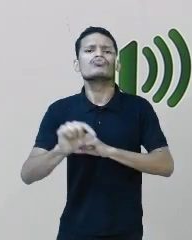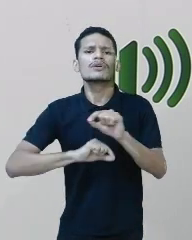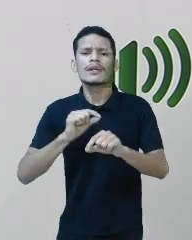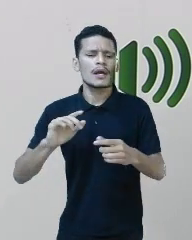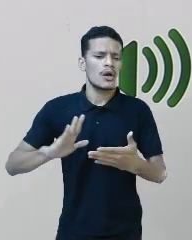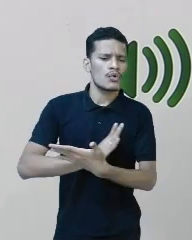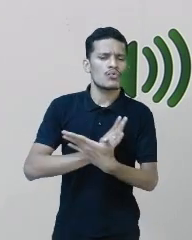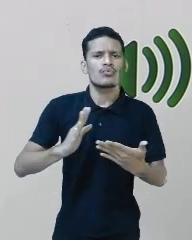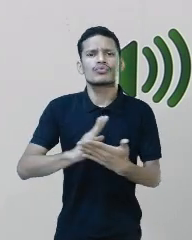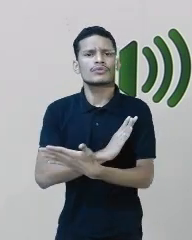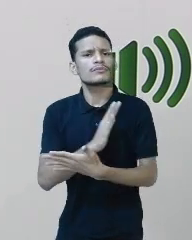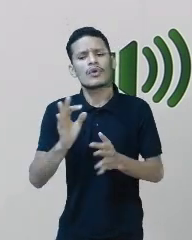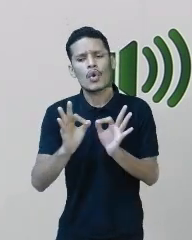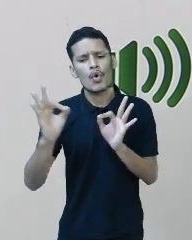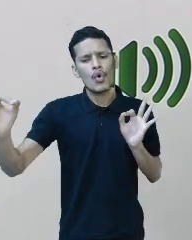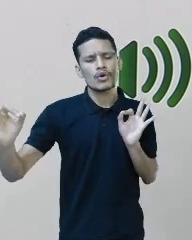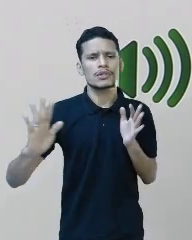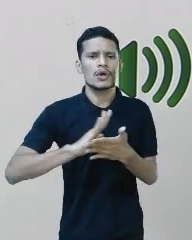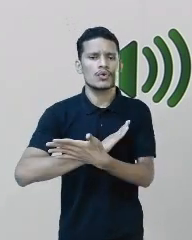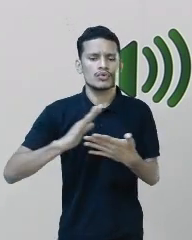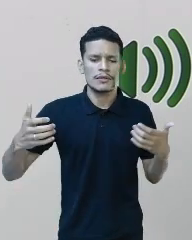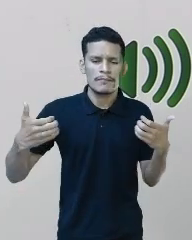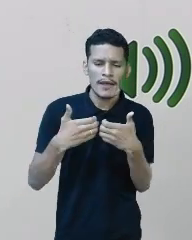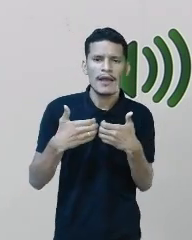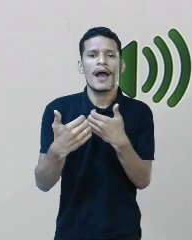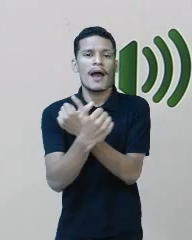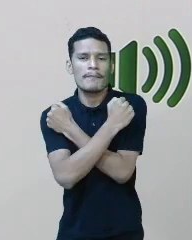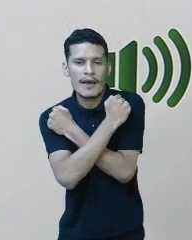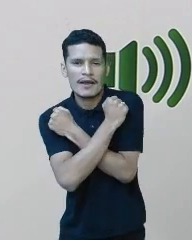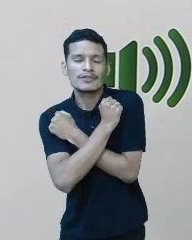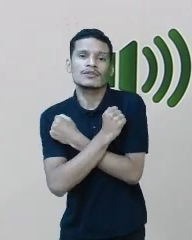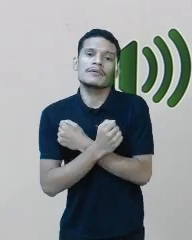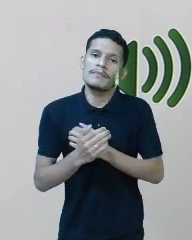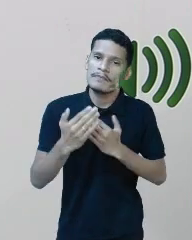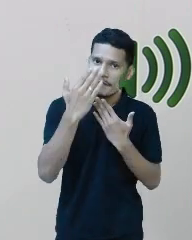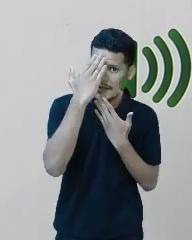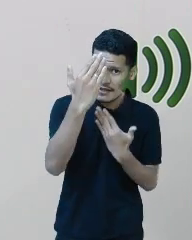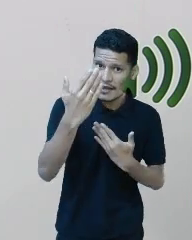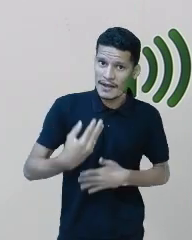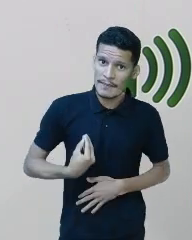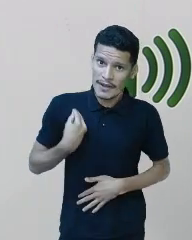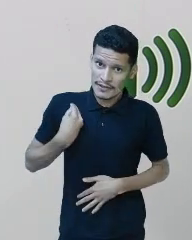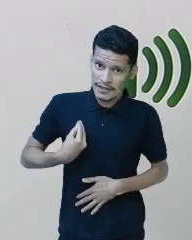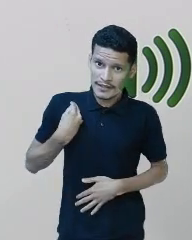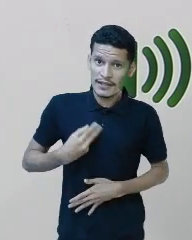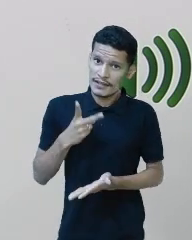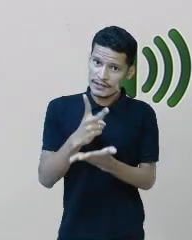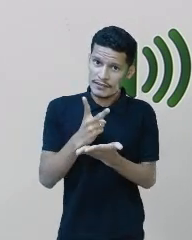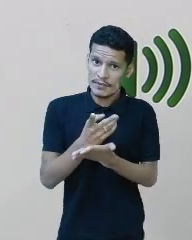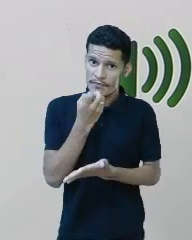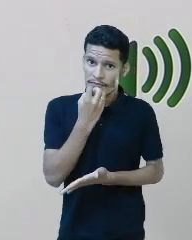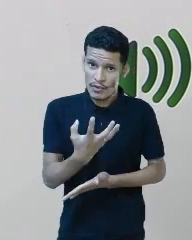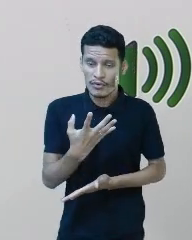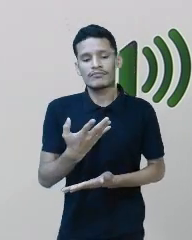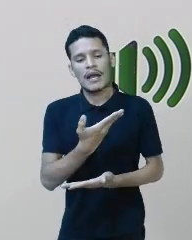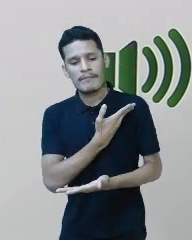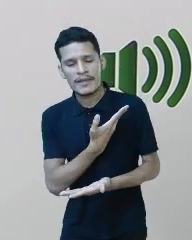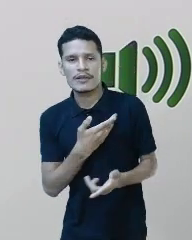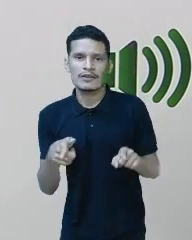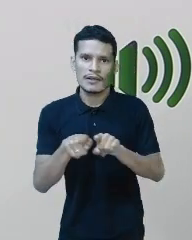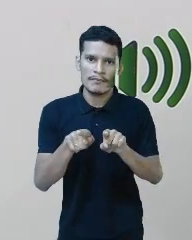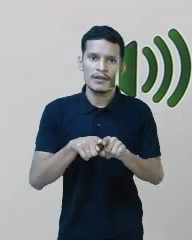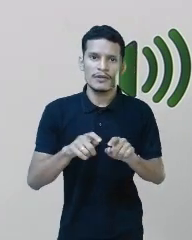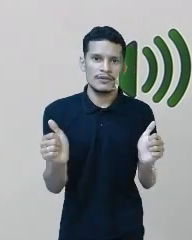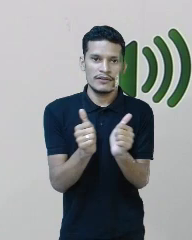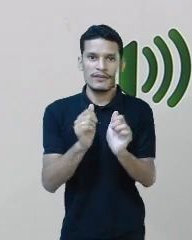que está longe. Um abraço para vocês, muito obrigada pela presença, é sempre bom estar com os amigos e estar com a família, tá